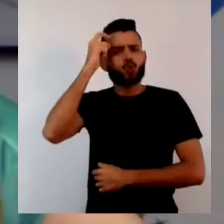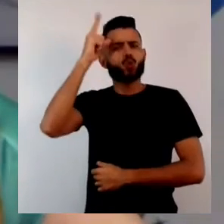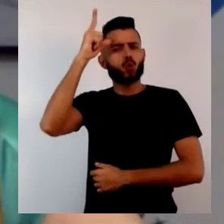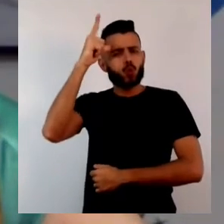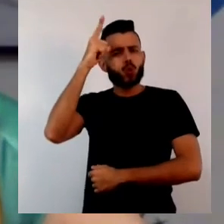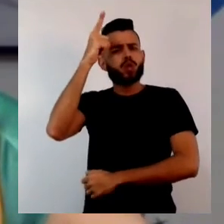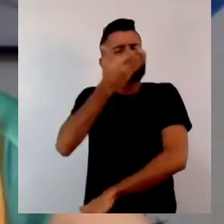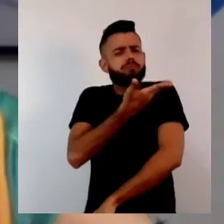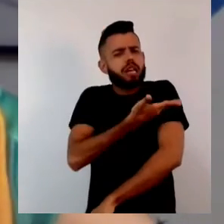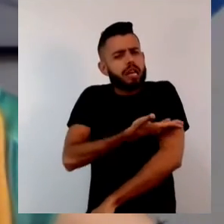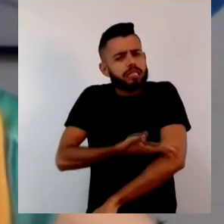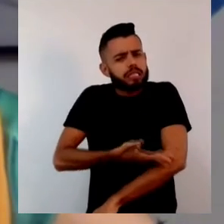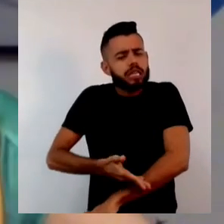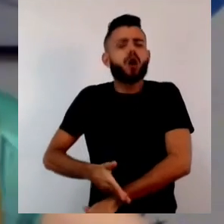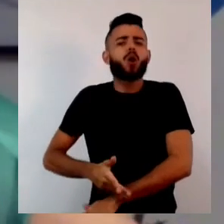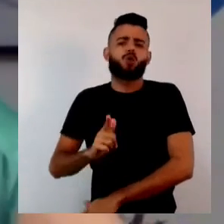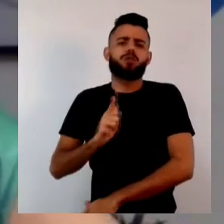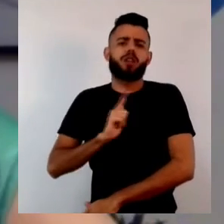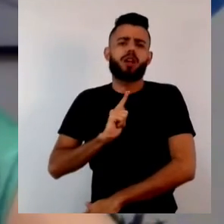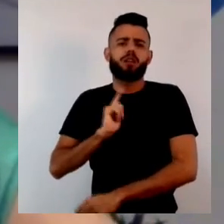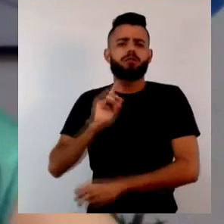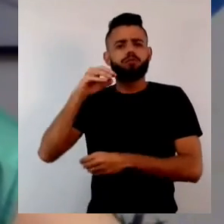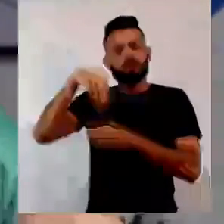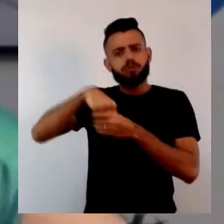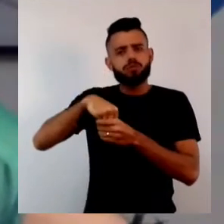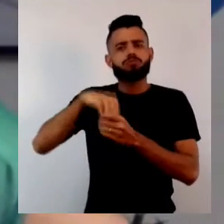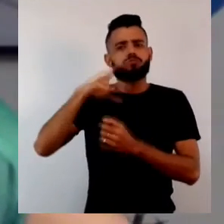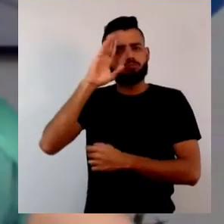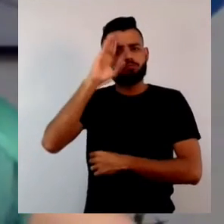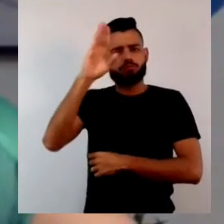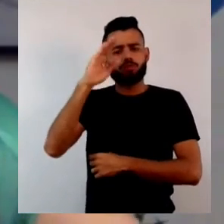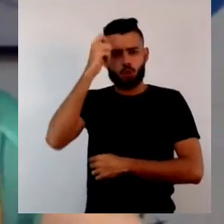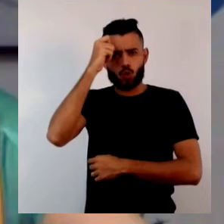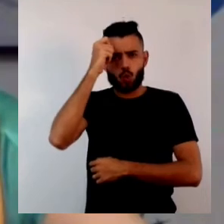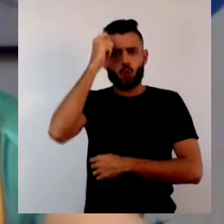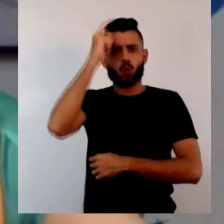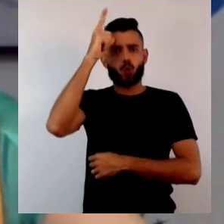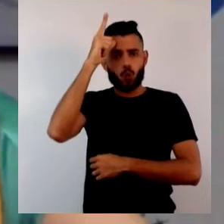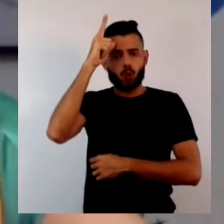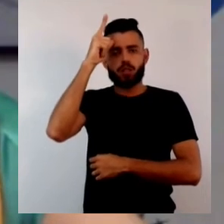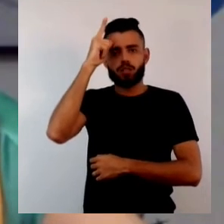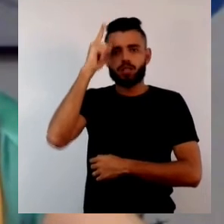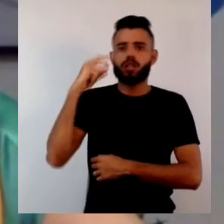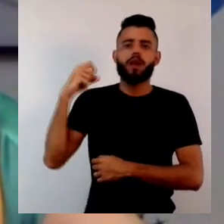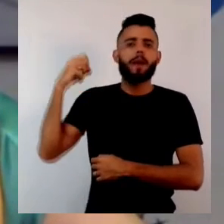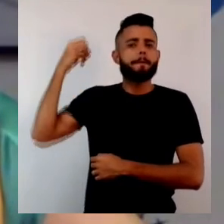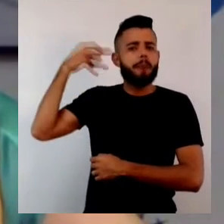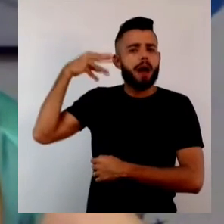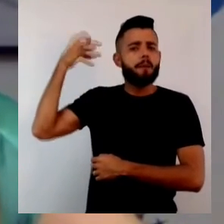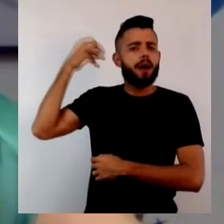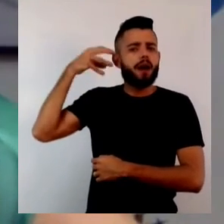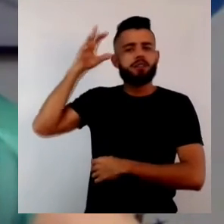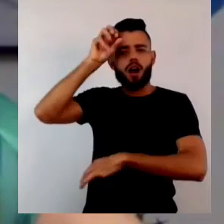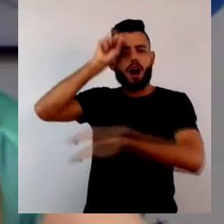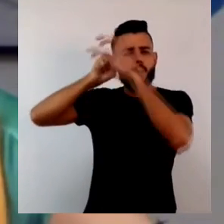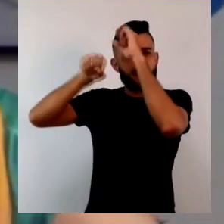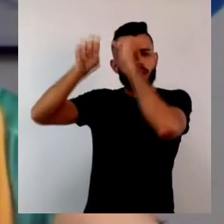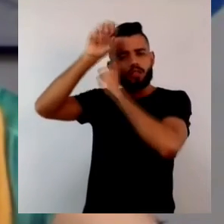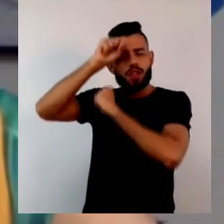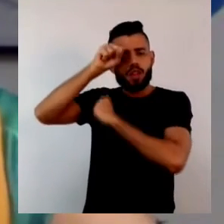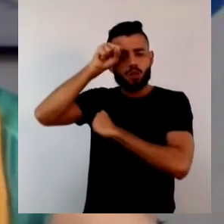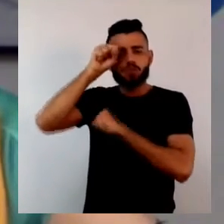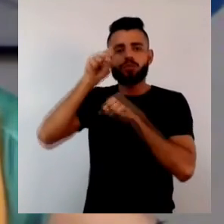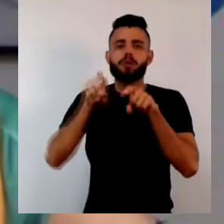dentro dos mestres de cultura, que receberam essa sabedoria oralmente. Existe conhecimento de medicina